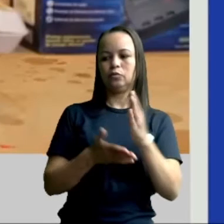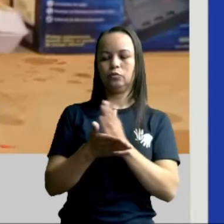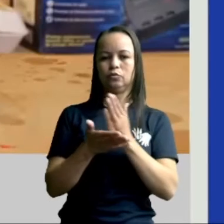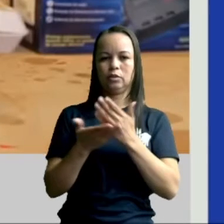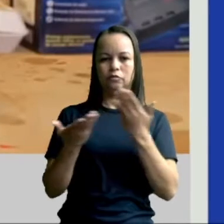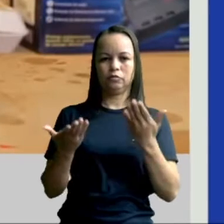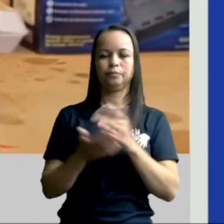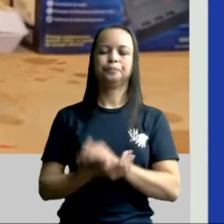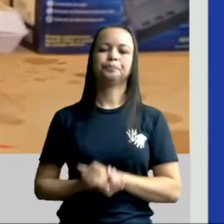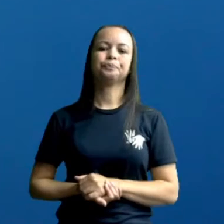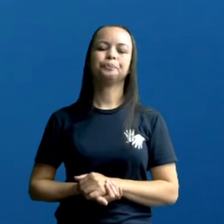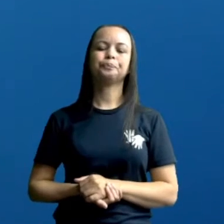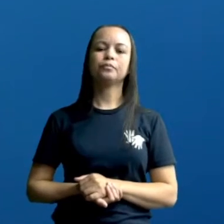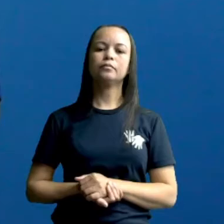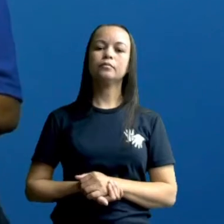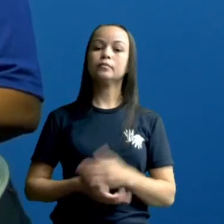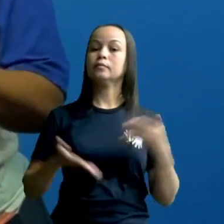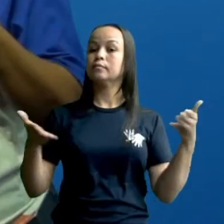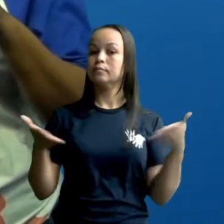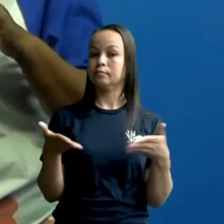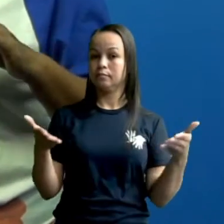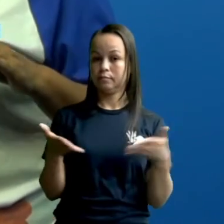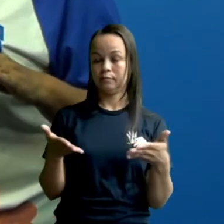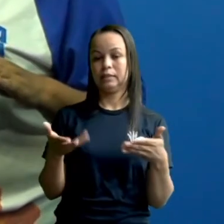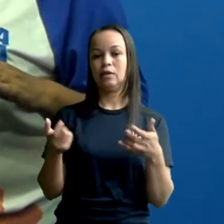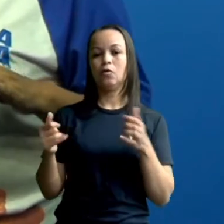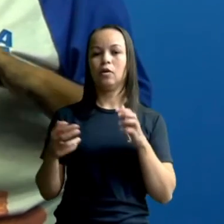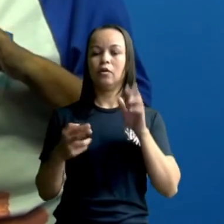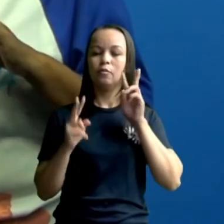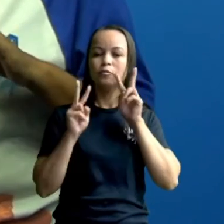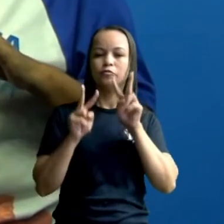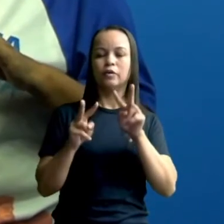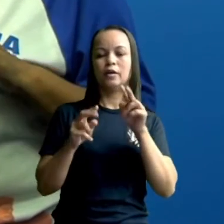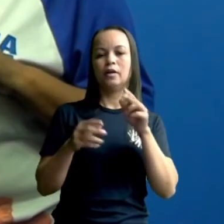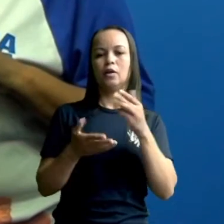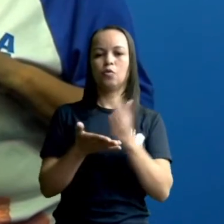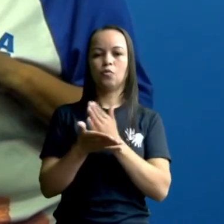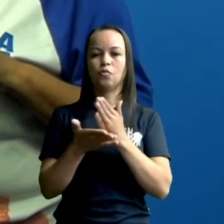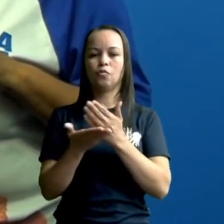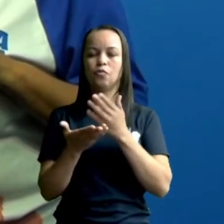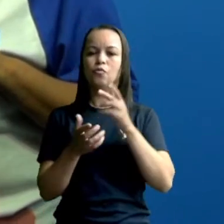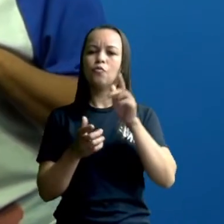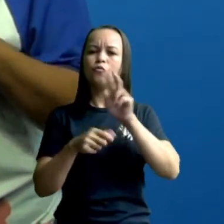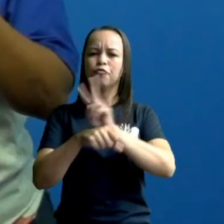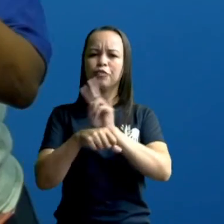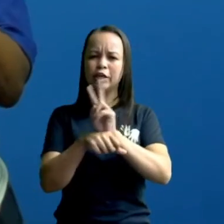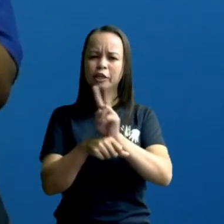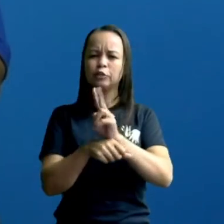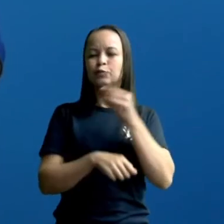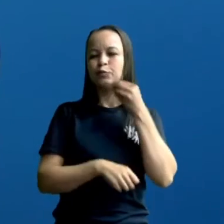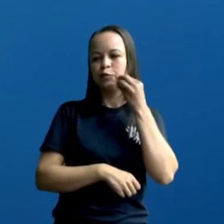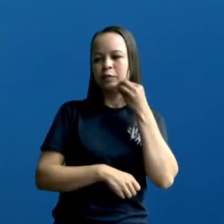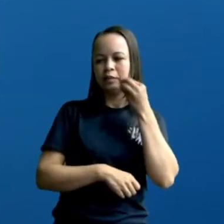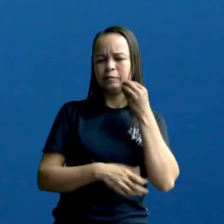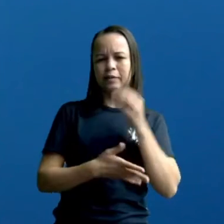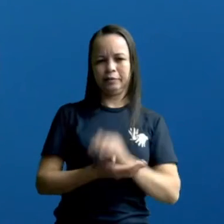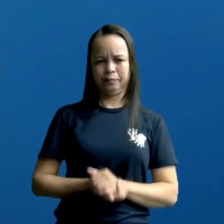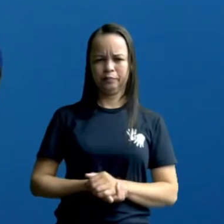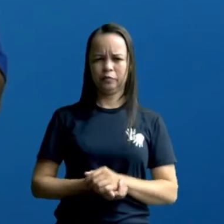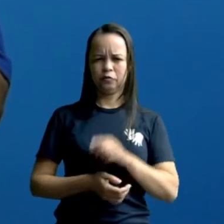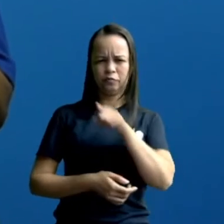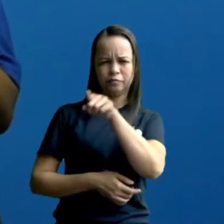façam. Agora nós vamos ver um vídeo com um experimento. Você já viu